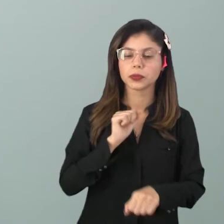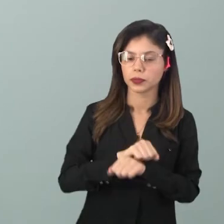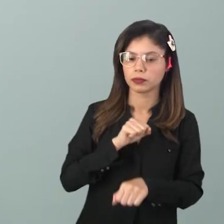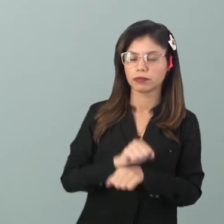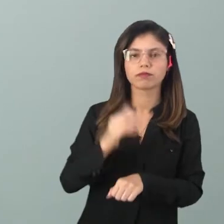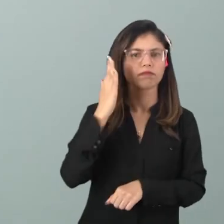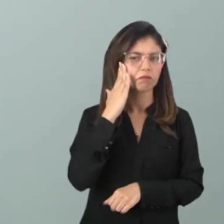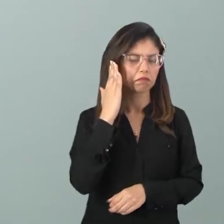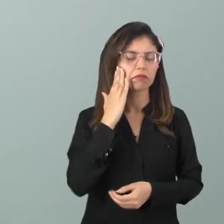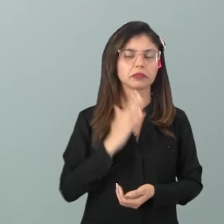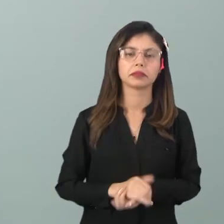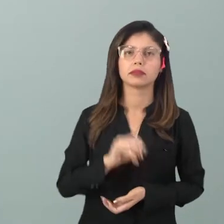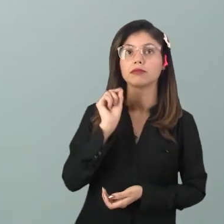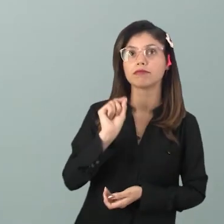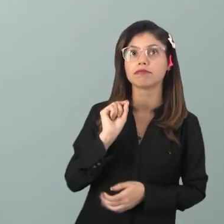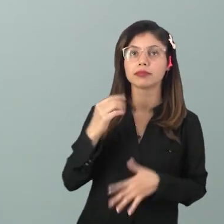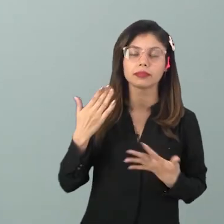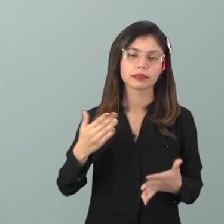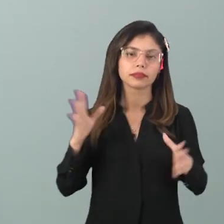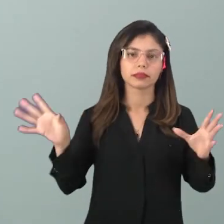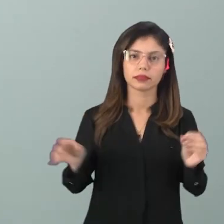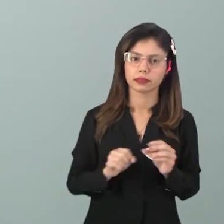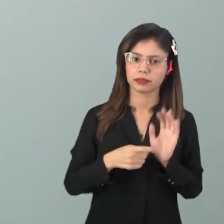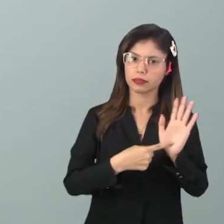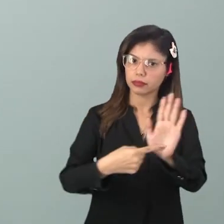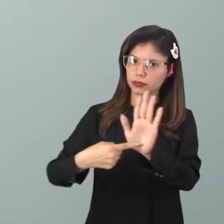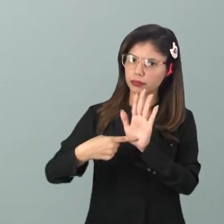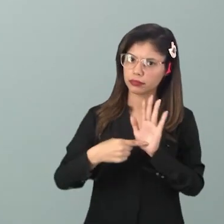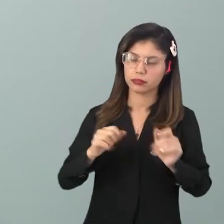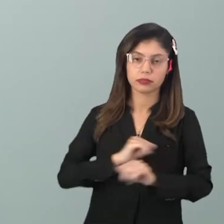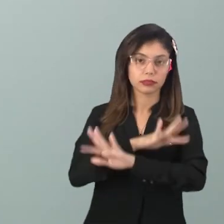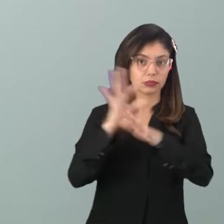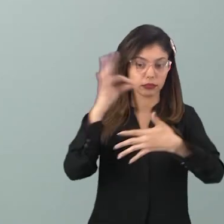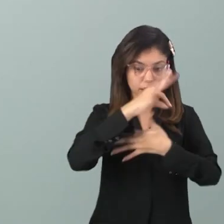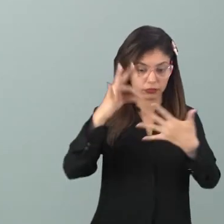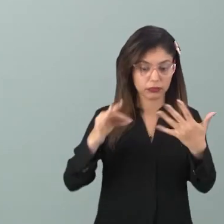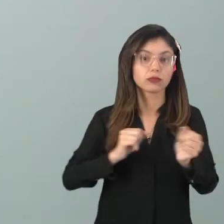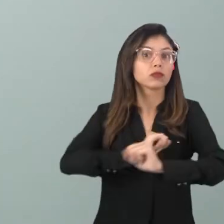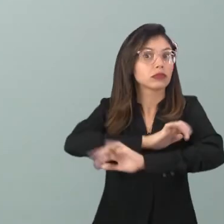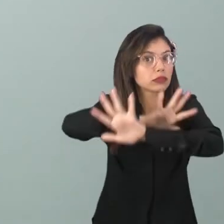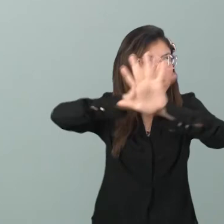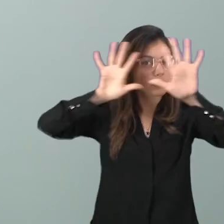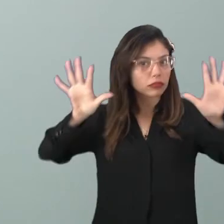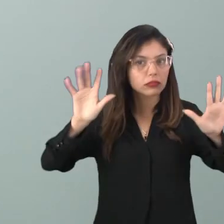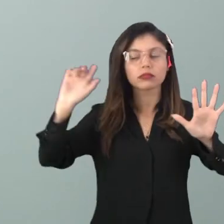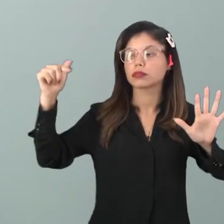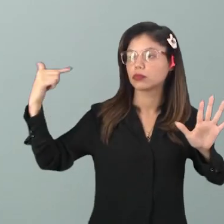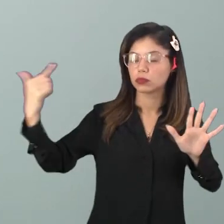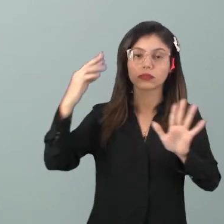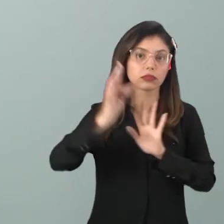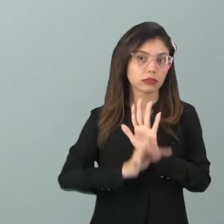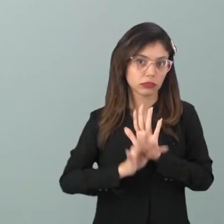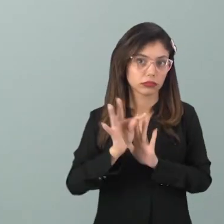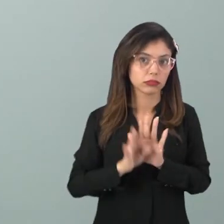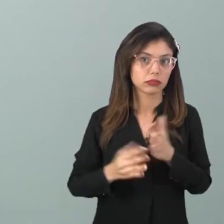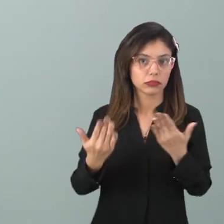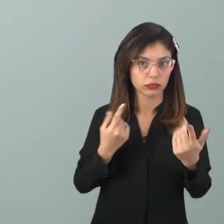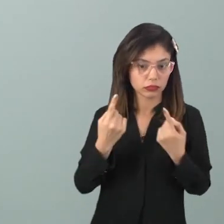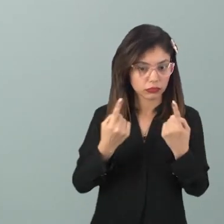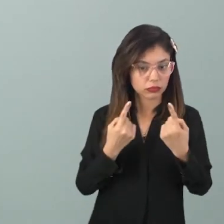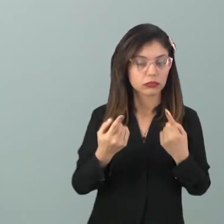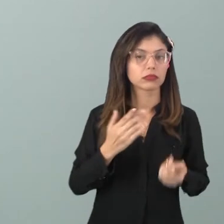tenham entendido que a intertextualidade explícita, ela deixa elementos claros do texto com